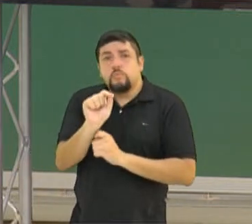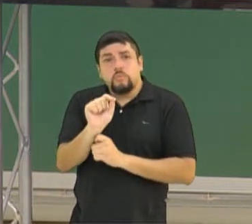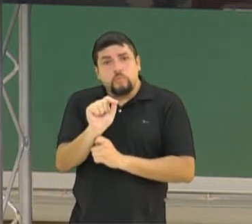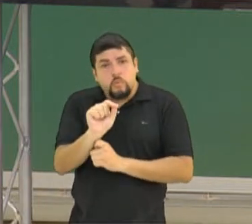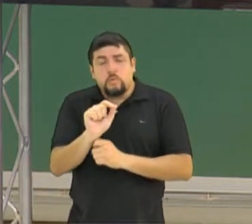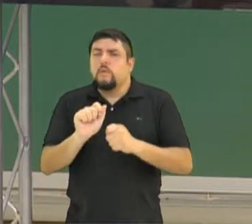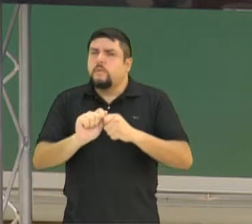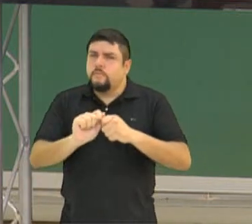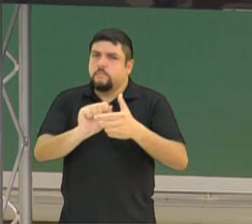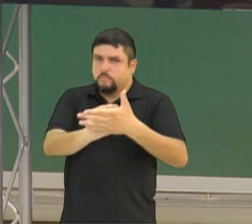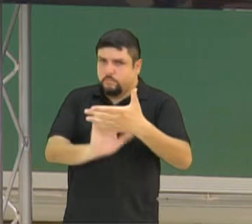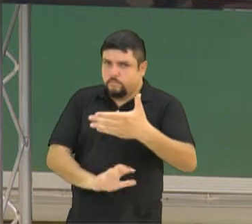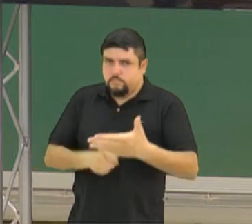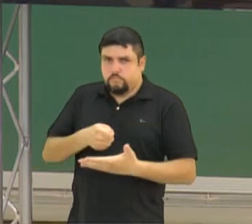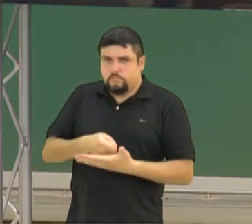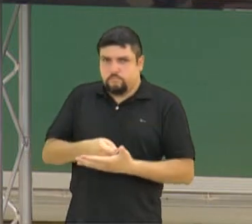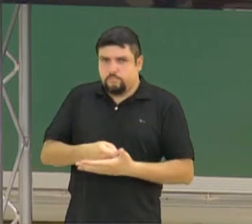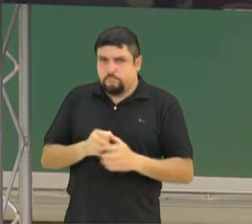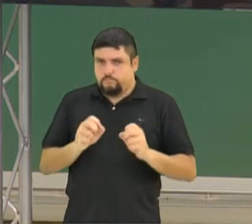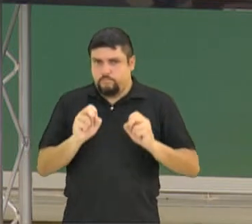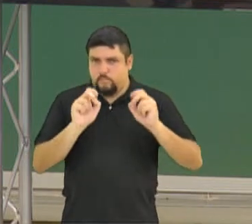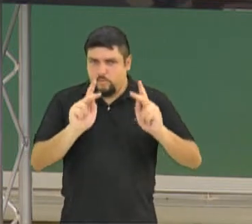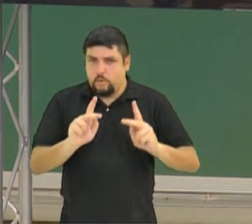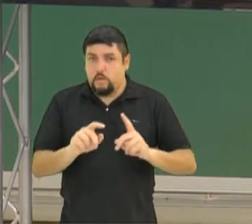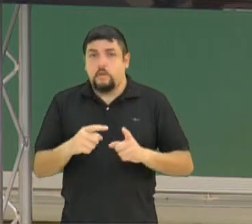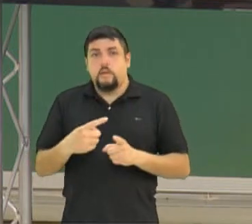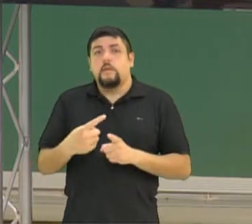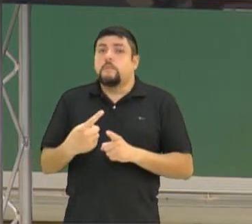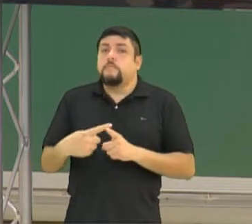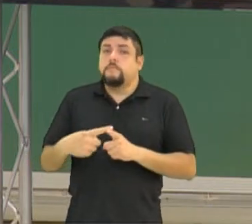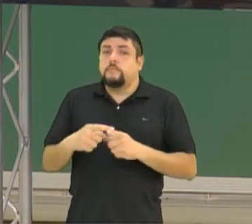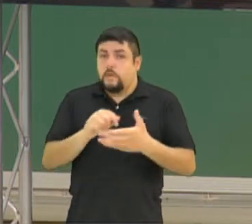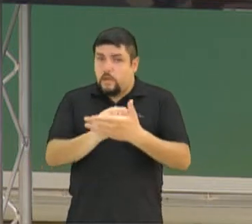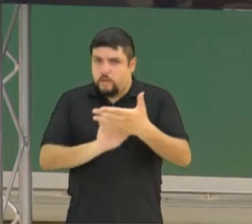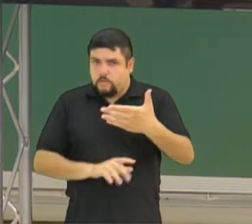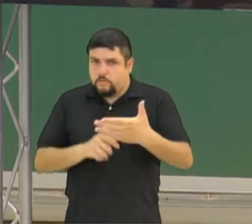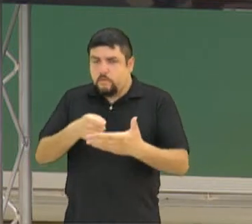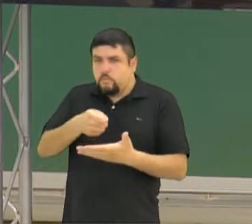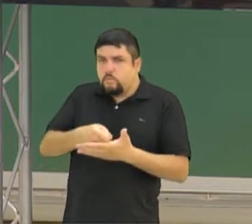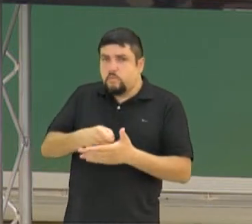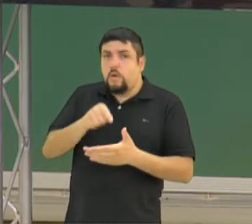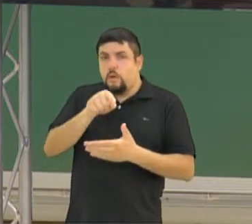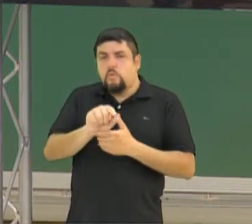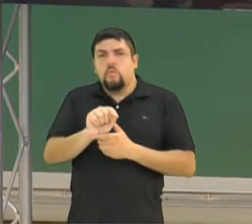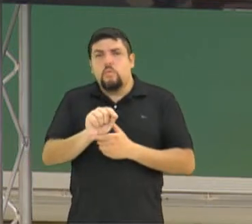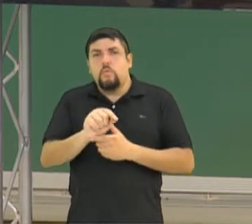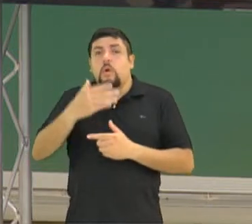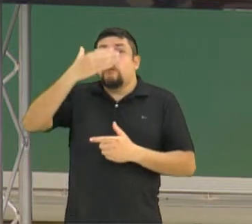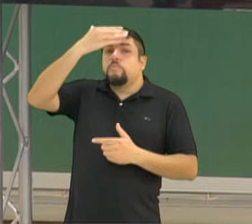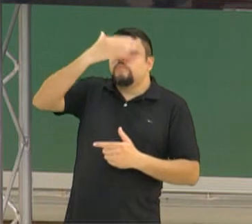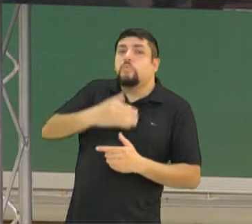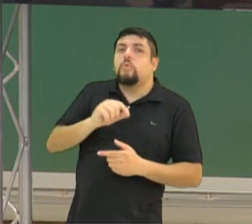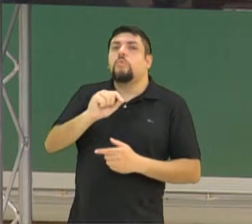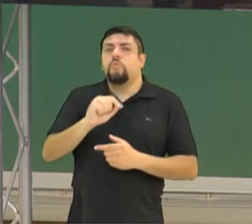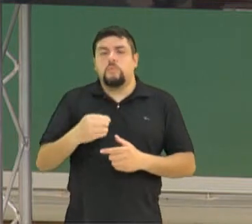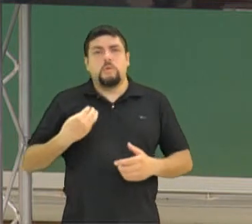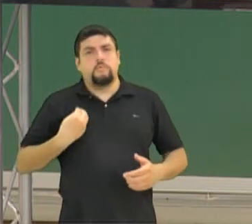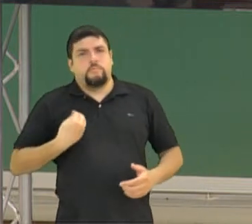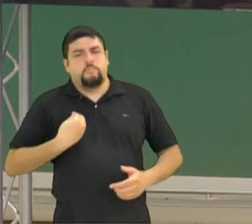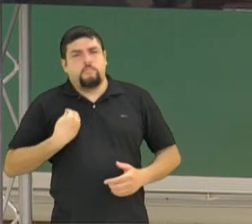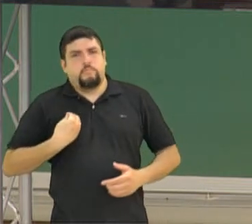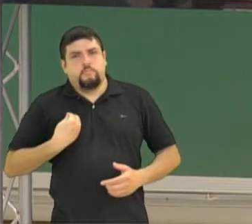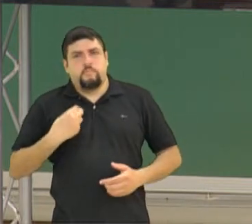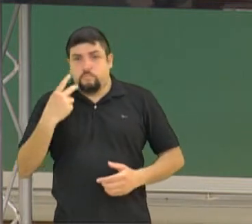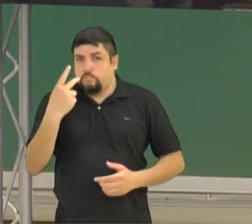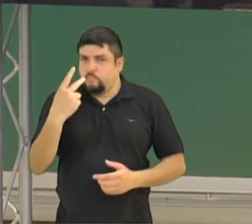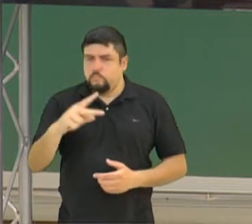fazer a atividade obrigatória, tá? Porque é essa atividade obrigatória que confirma, que valida a sua